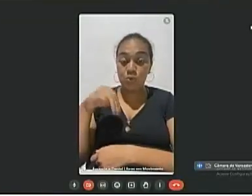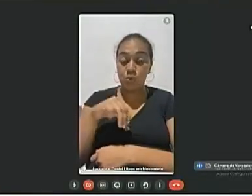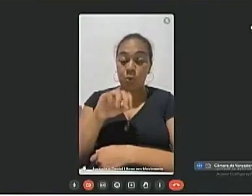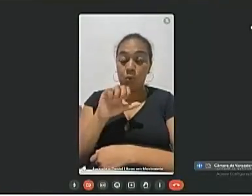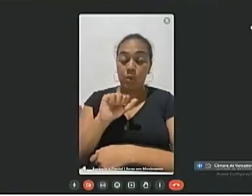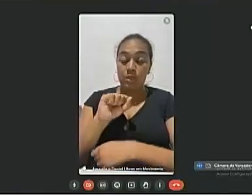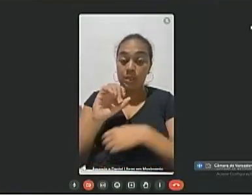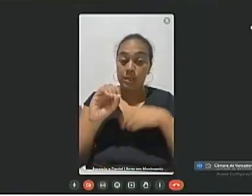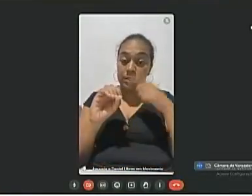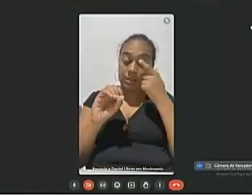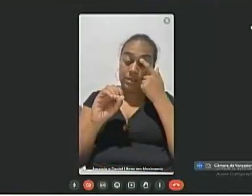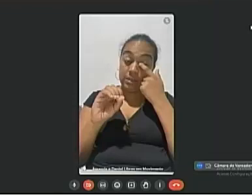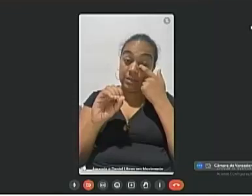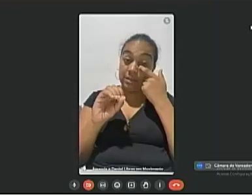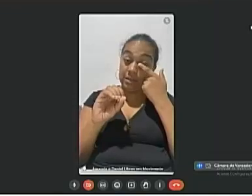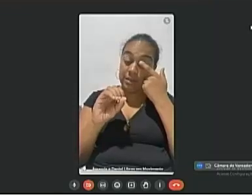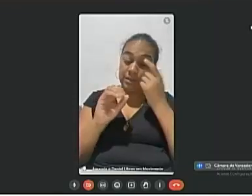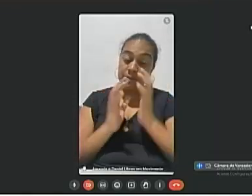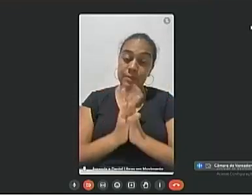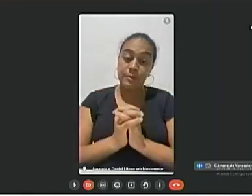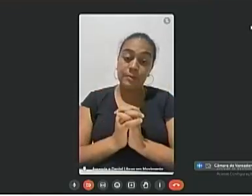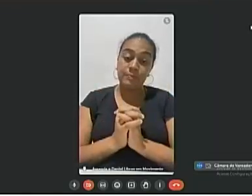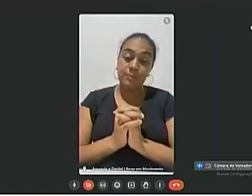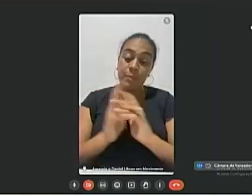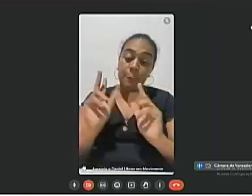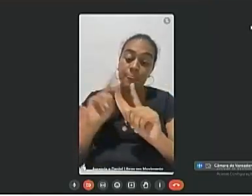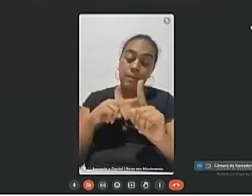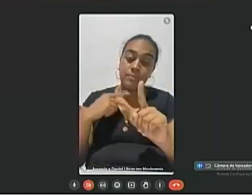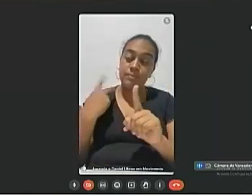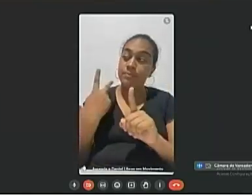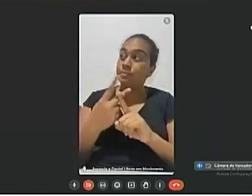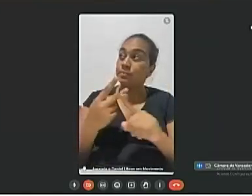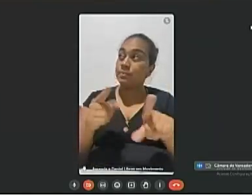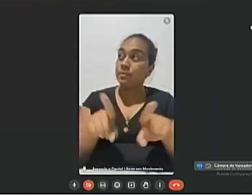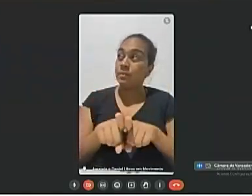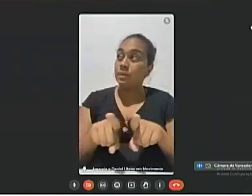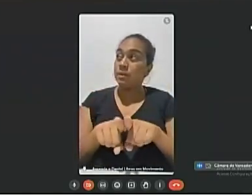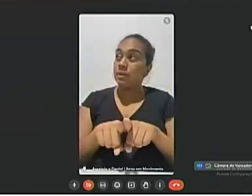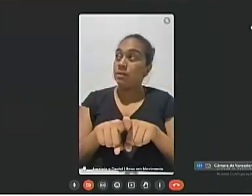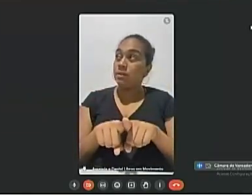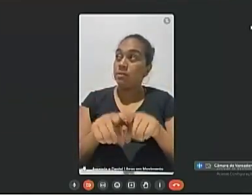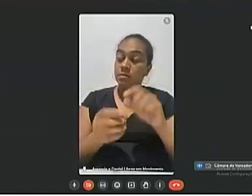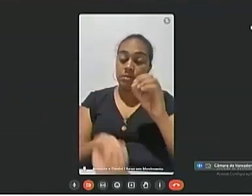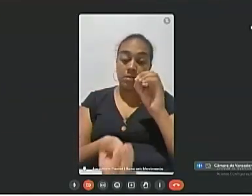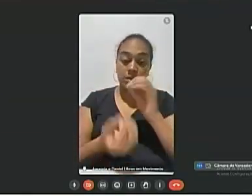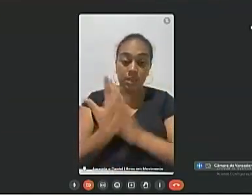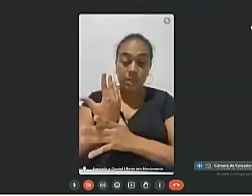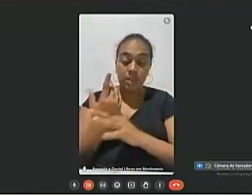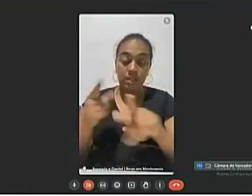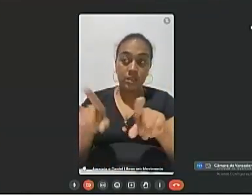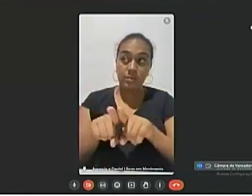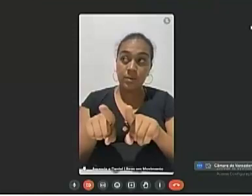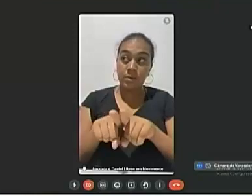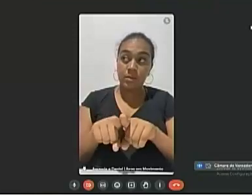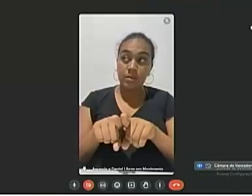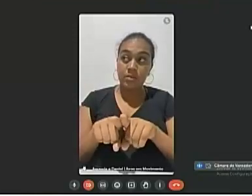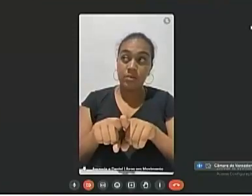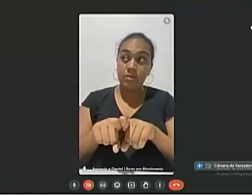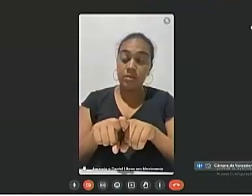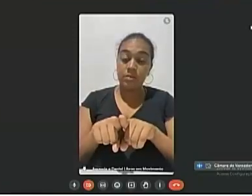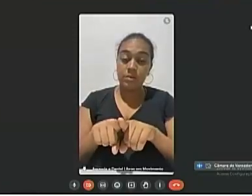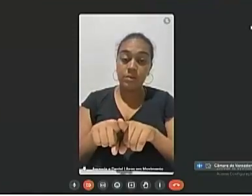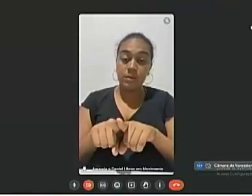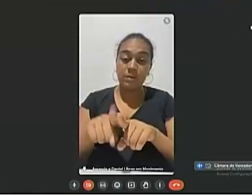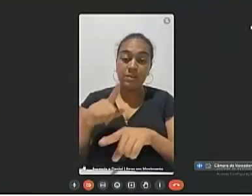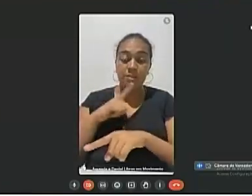seria um cenário hipotético. Duplicar o Rio Iguaçu, se fosse plano, né? Se nós pudéssemos construir 27 quilômetros de canal paralelo, nós tiraríamos